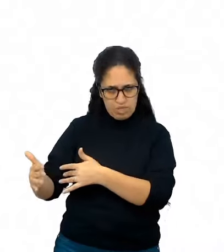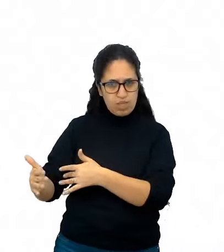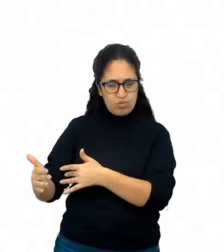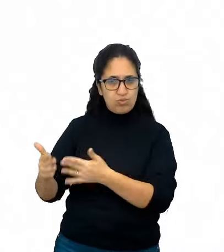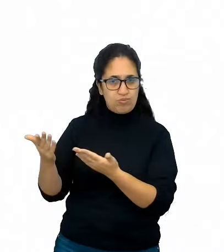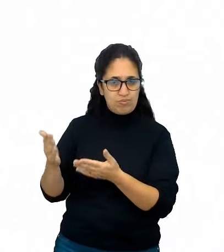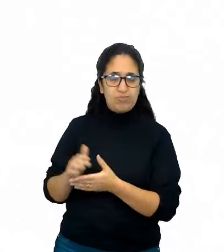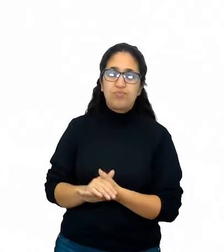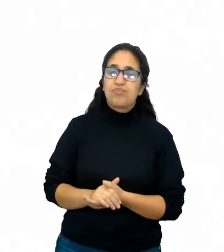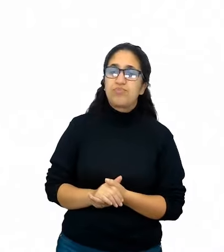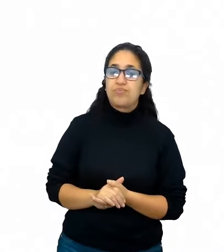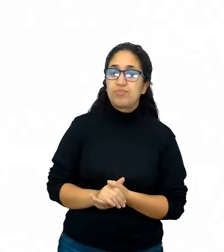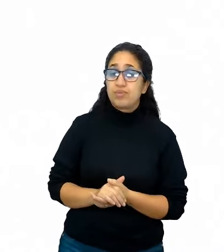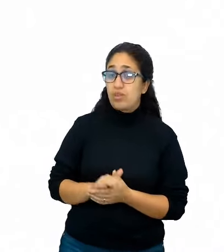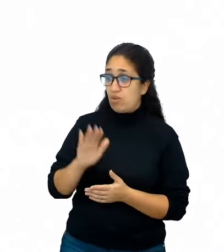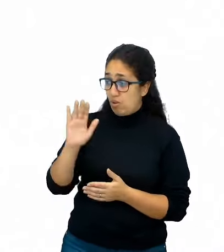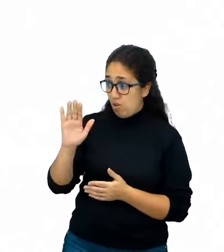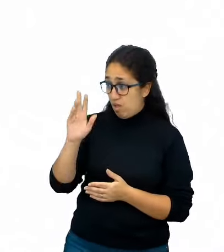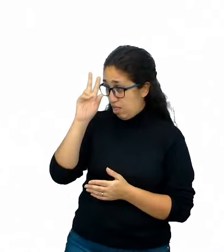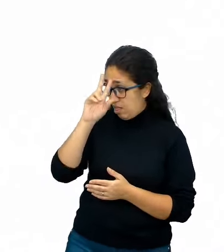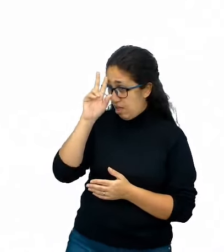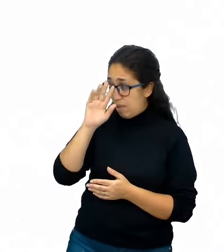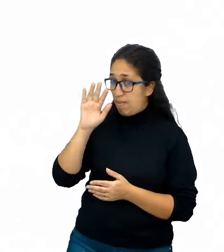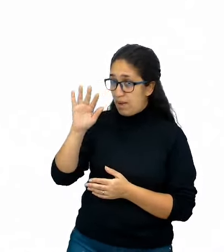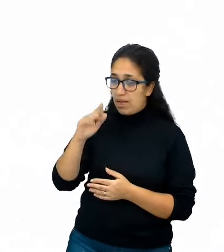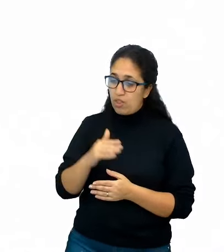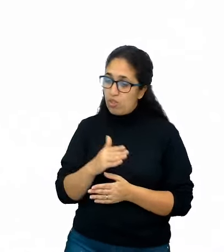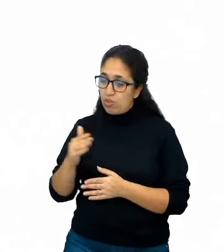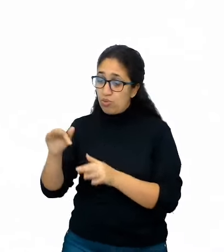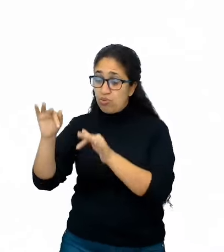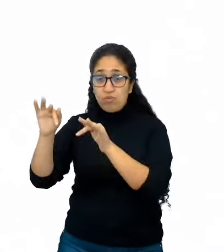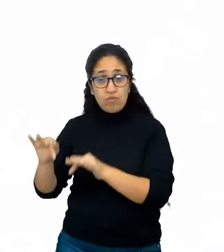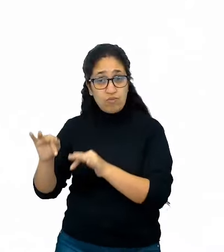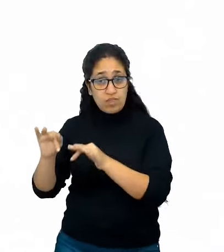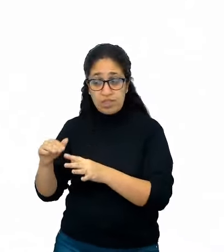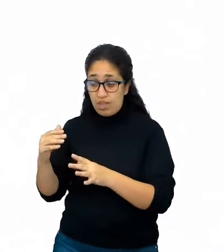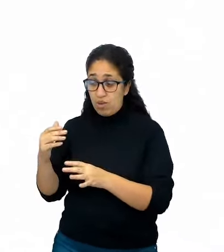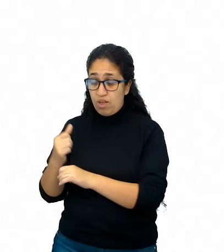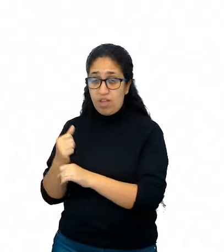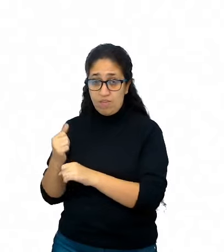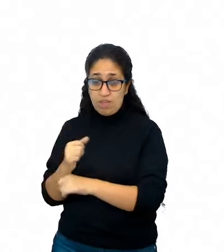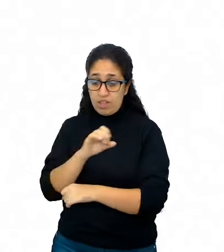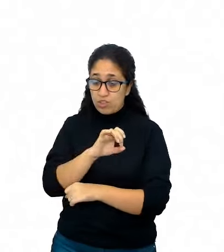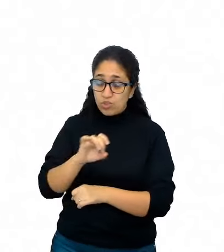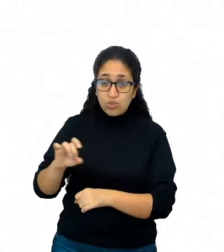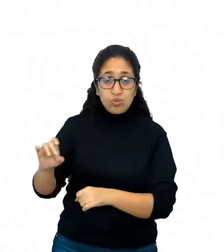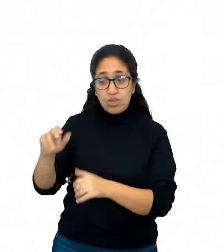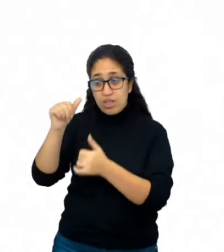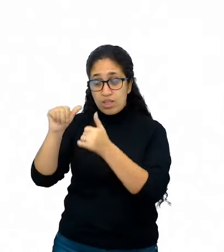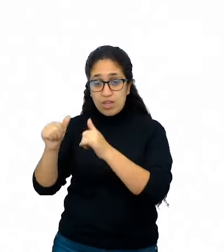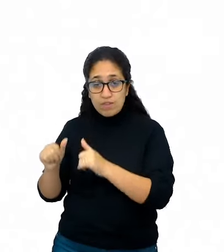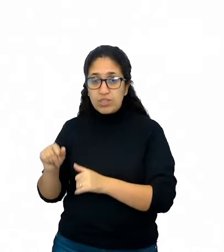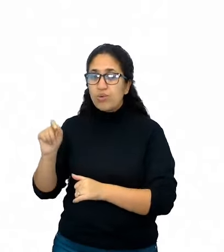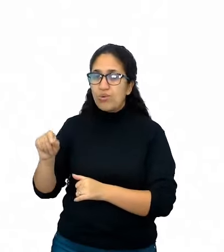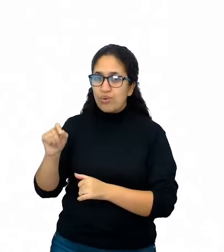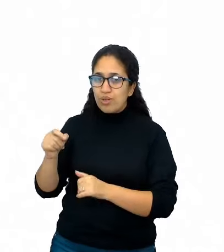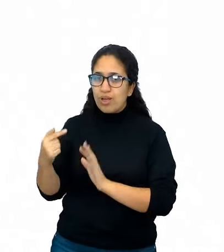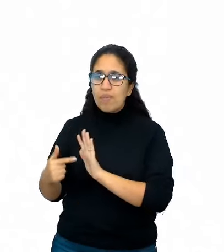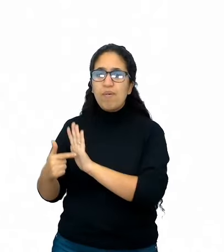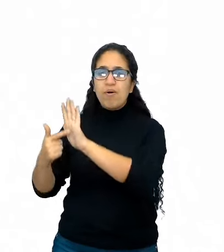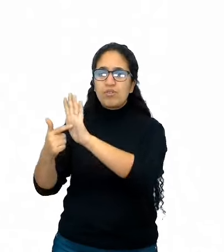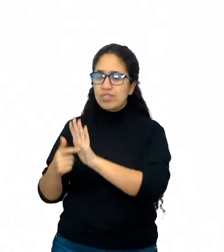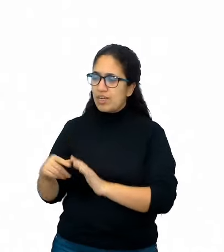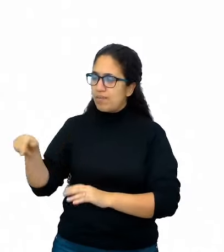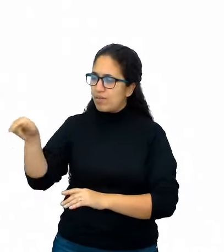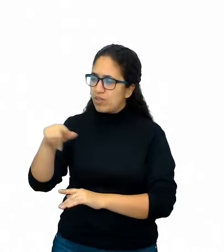de atividade. Ressaltamos que o resultado obtido com essas avaliações poderão servir de evidências nas